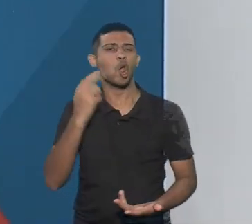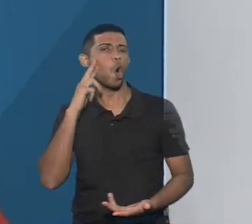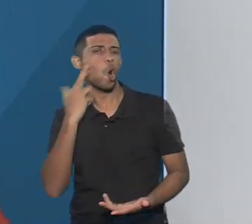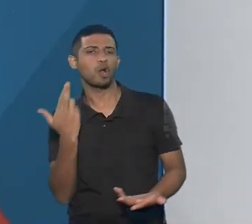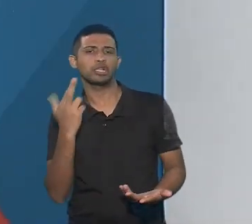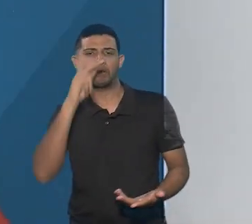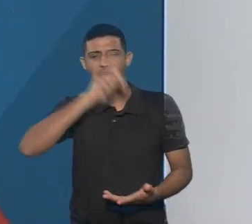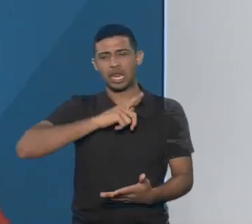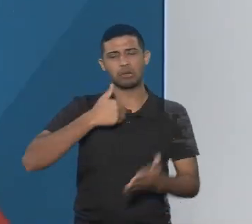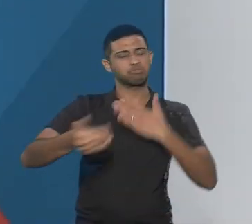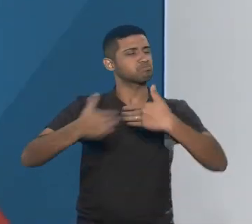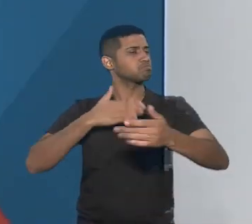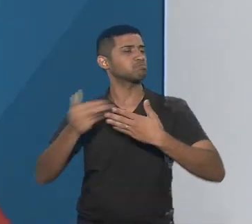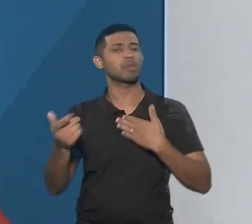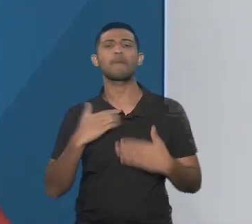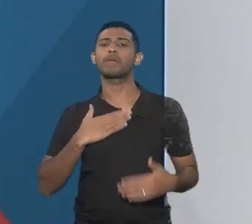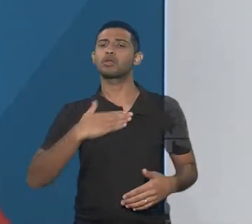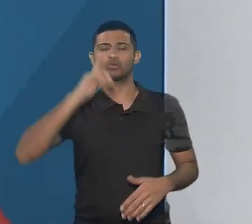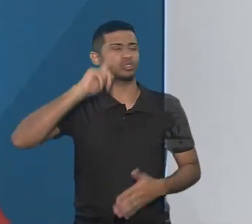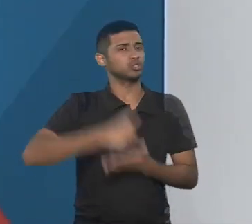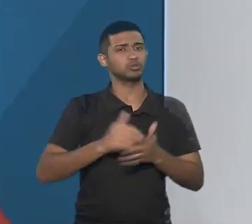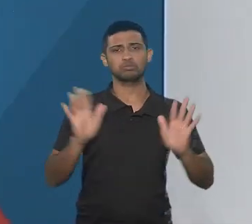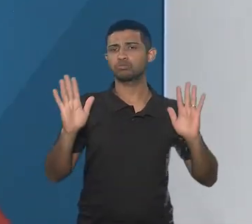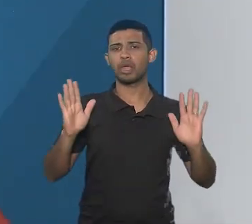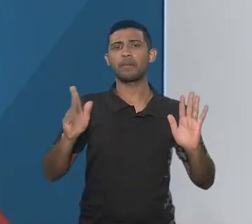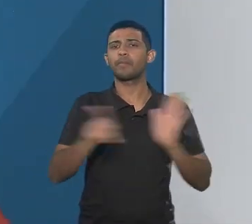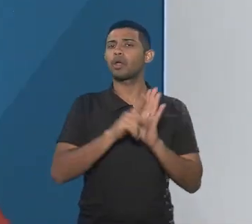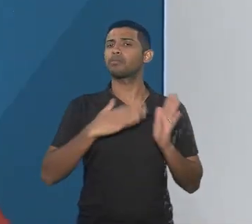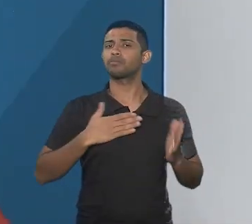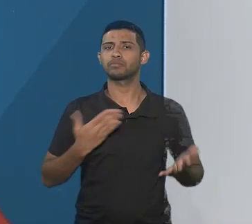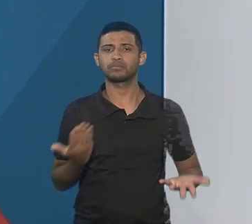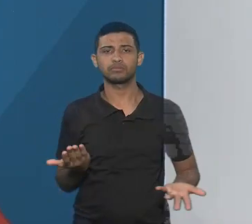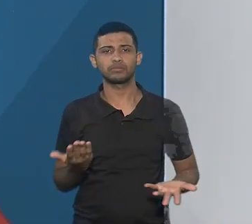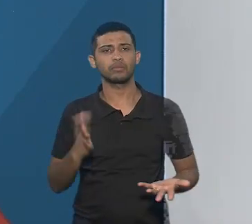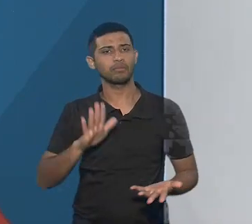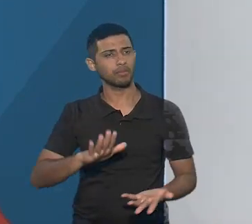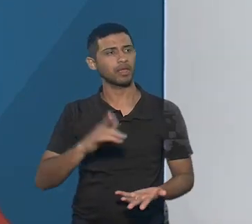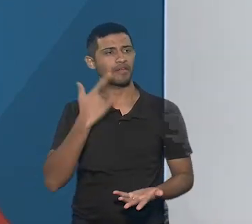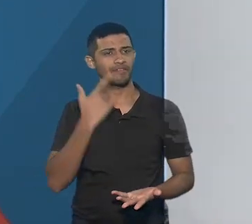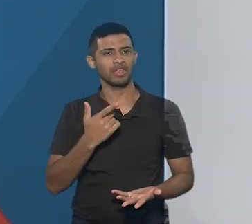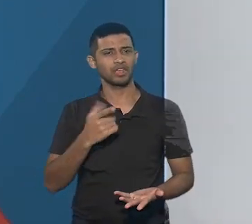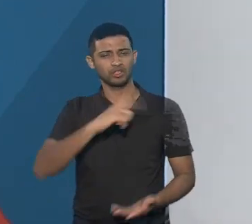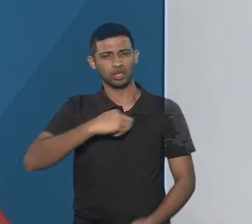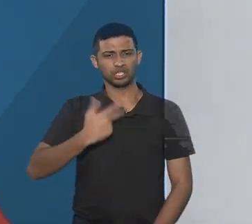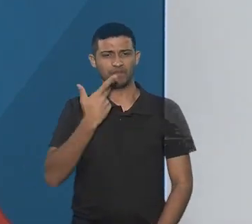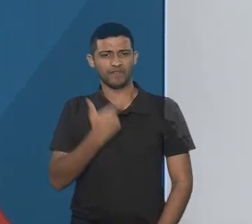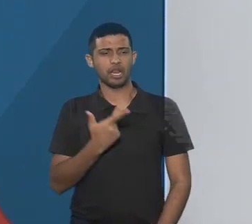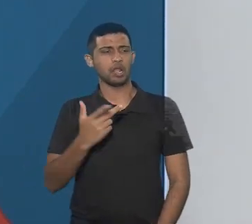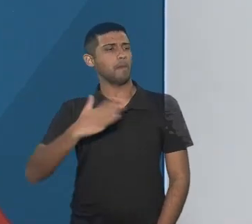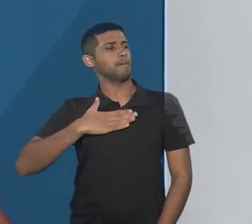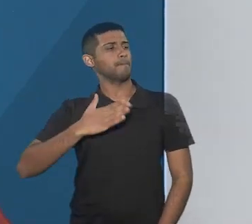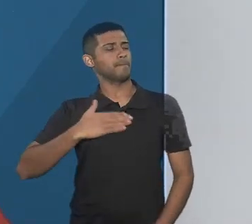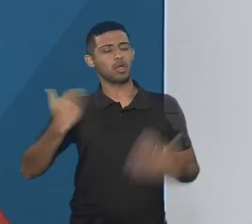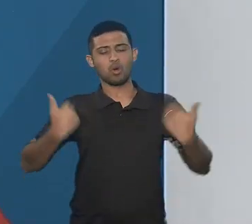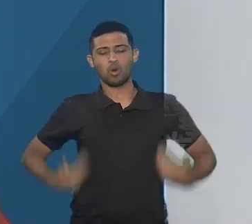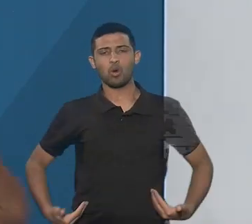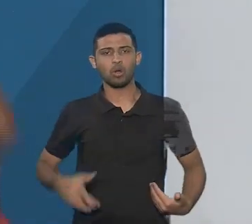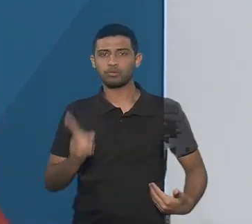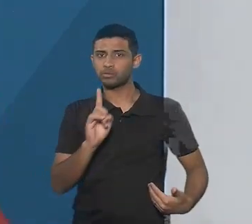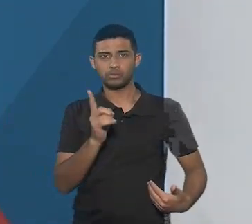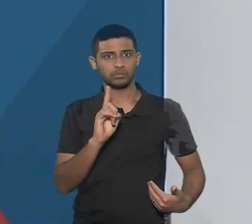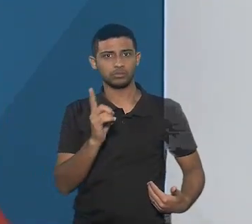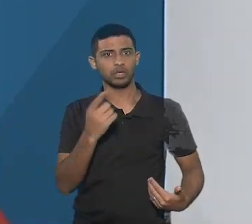de rosa, de amarelo, deixar crescer ou não, isso tudo é um problema meu. O cabelo me pertence. Mas nós não estamos falando